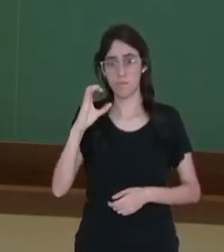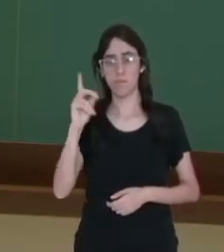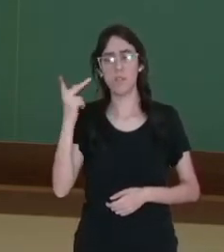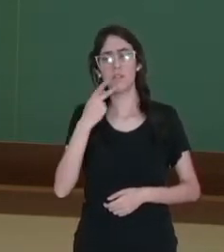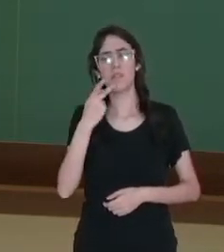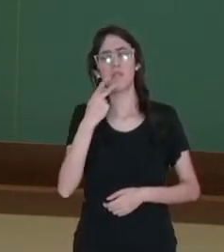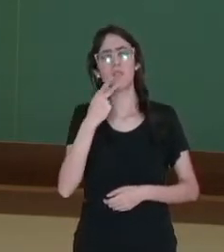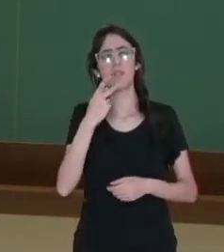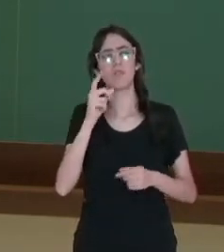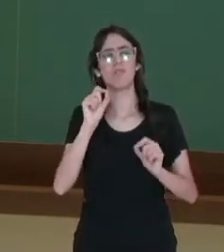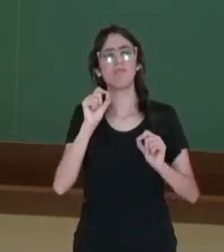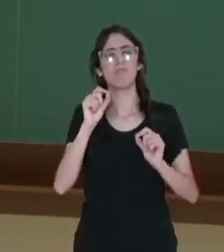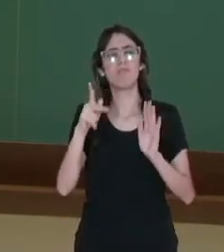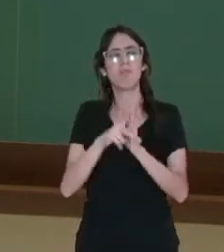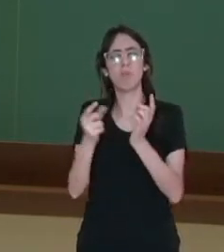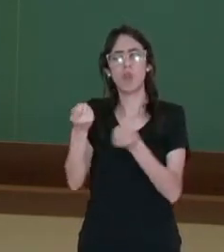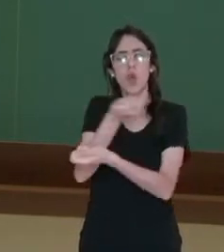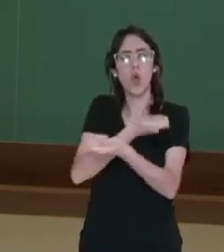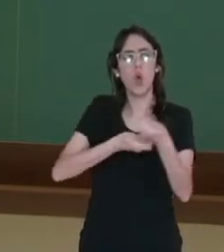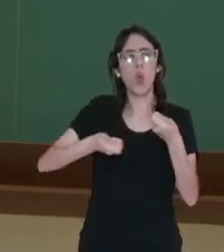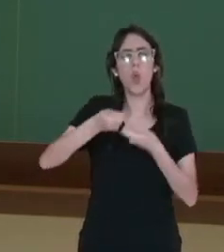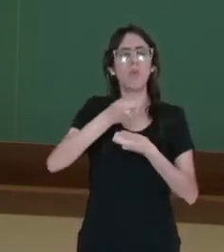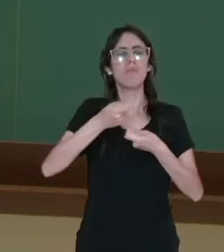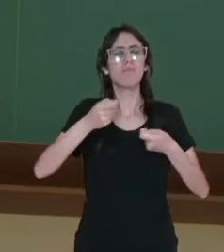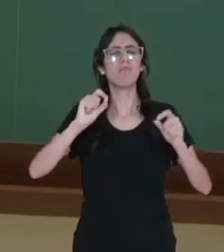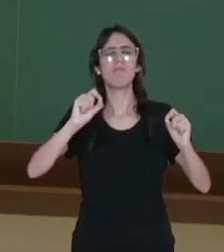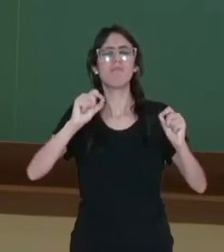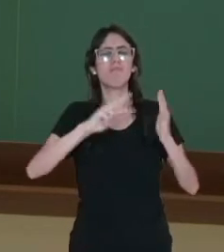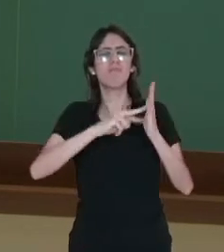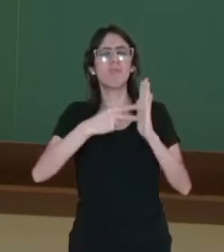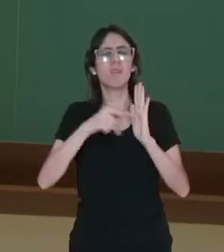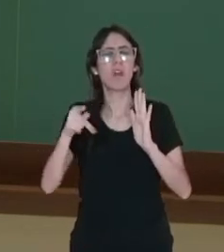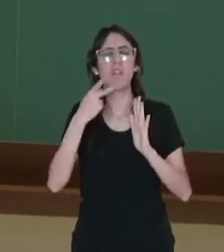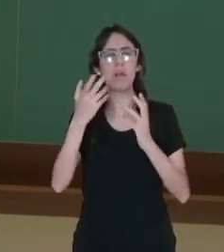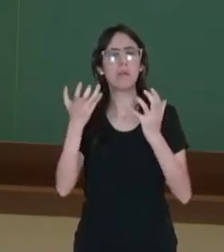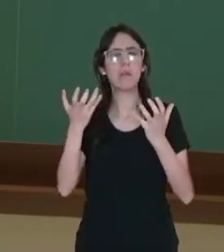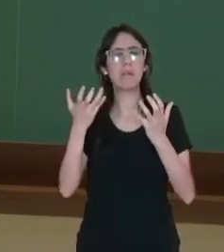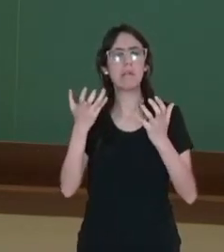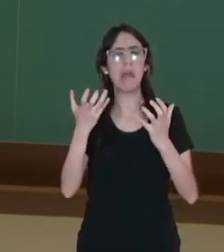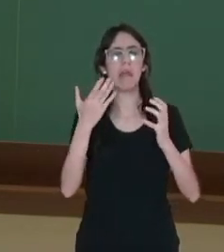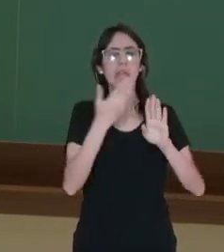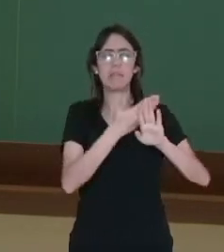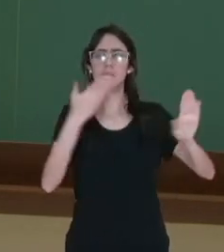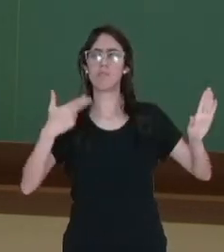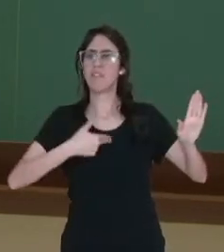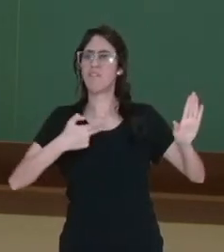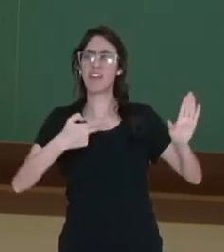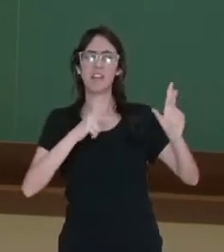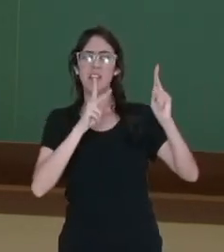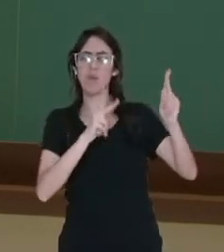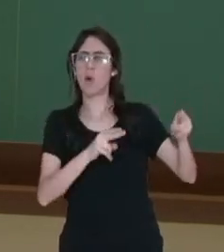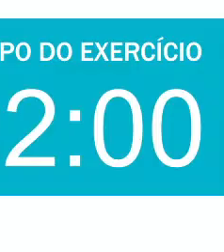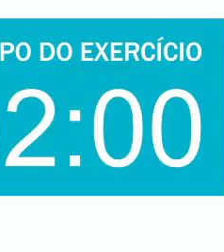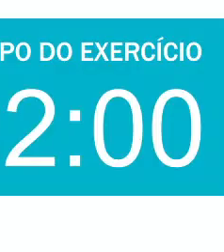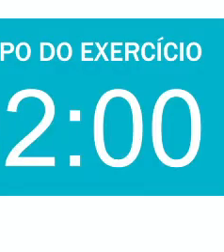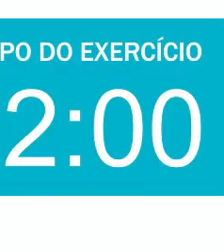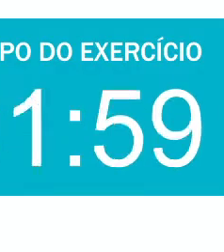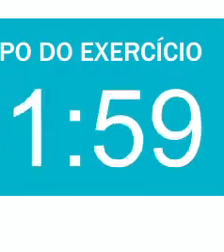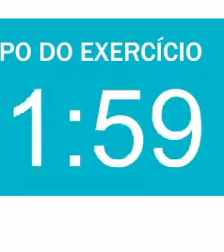econômica o Fernando Henrique Cardoso se distancia da política adotada por Getúlio Vargas? Em qual área?